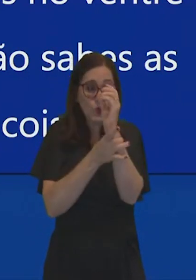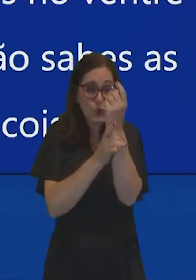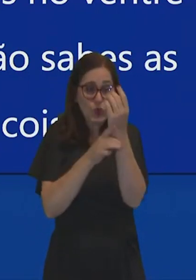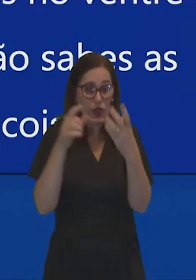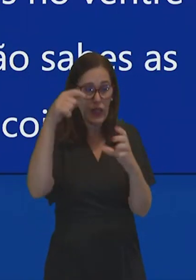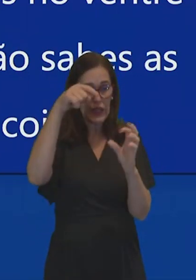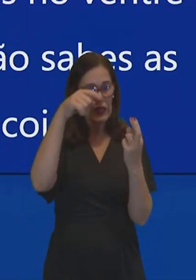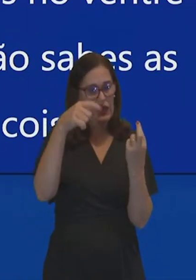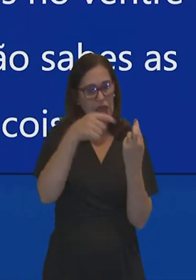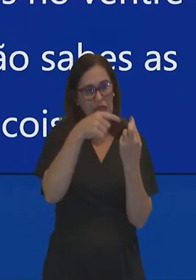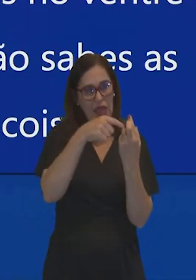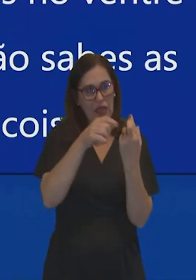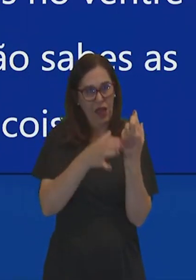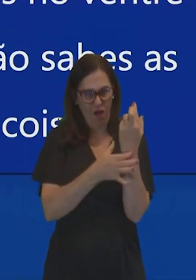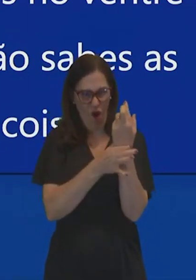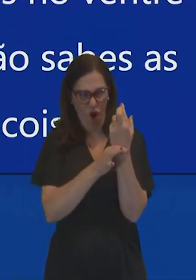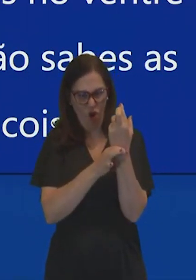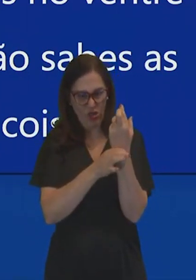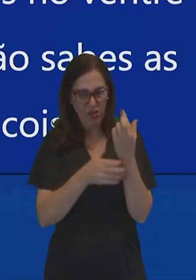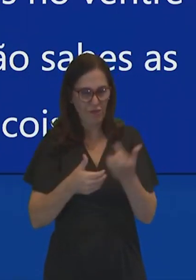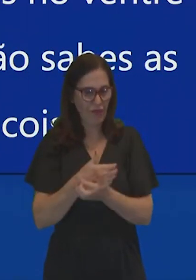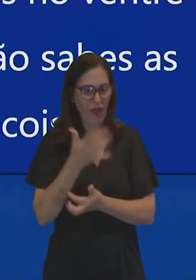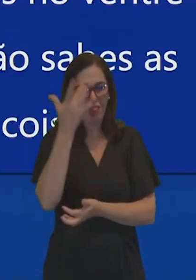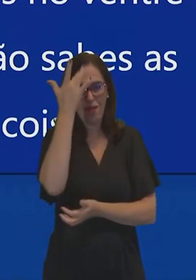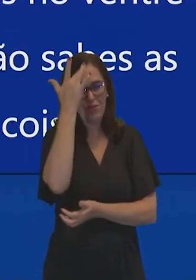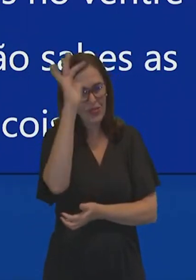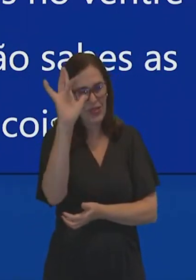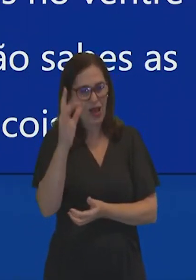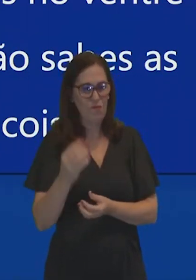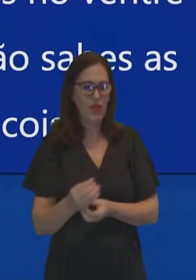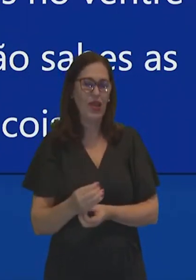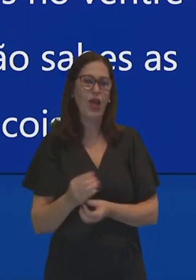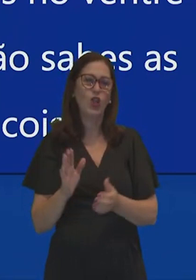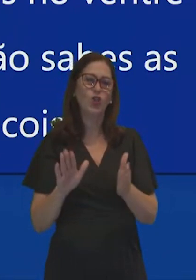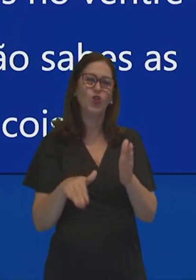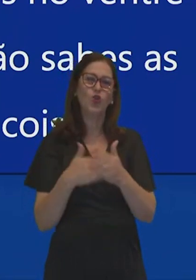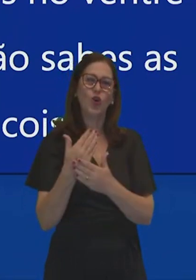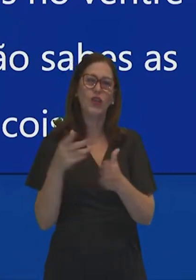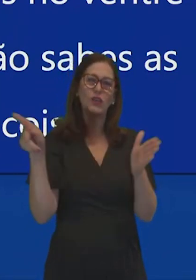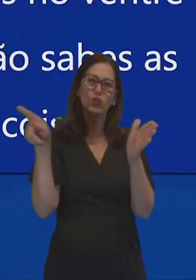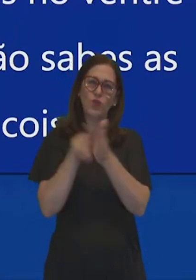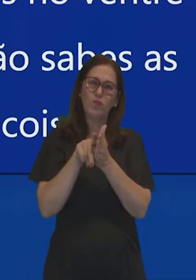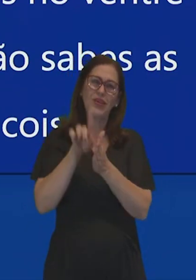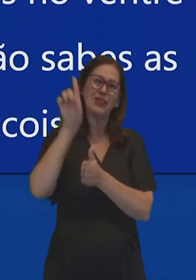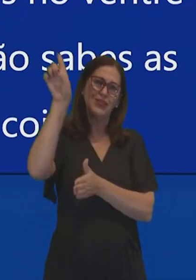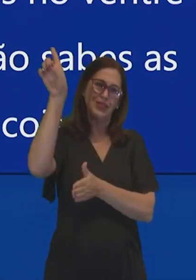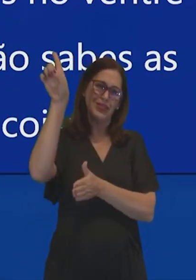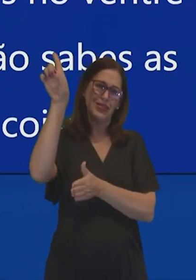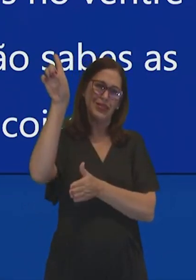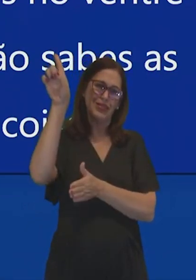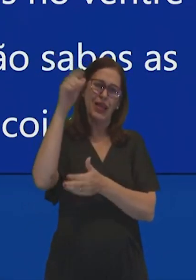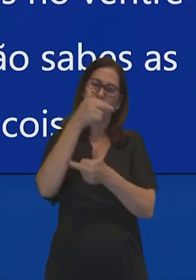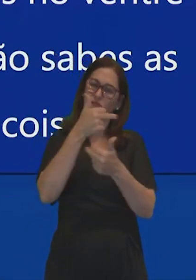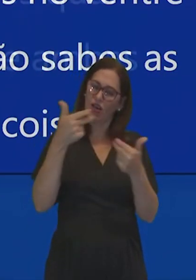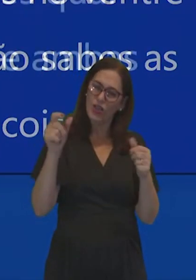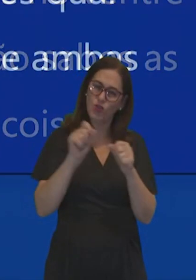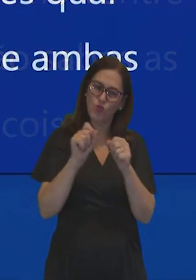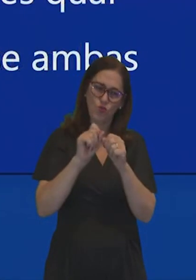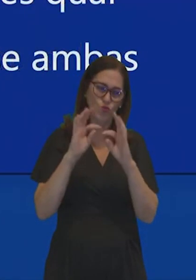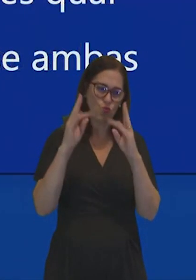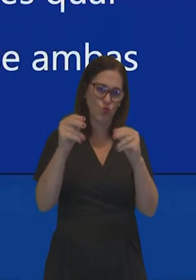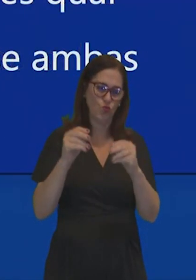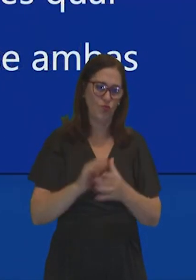mulher grávida, assim também não sabes todas as obras de Deus, que faz todas as